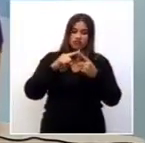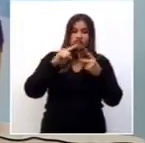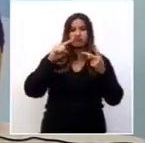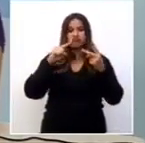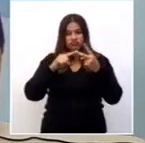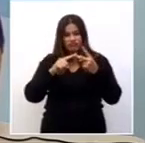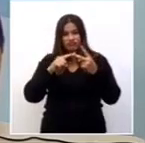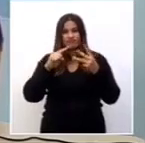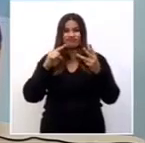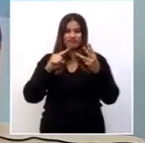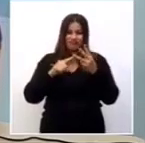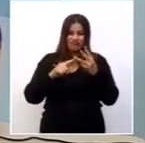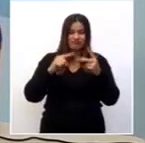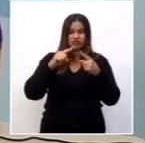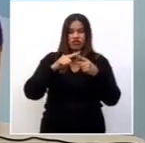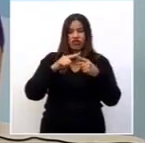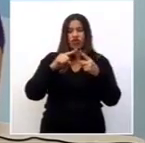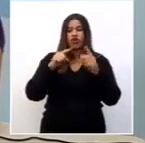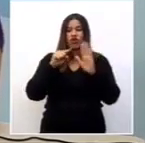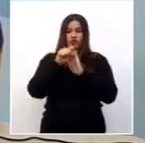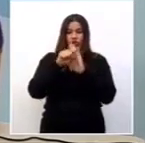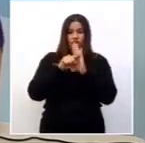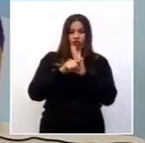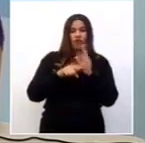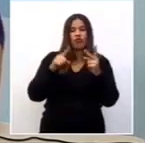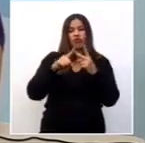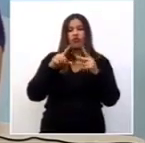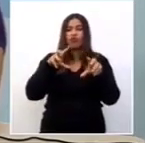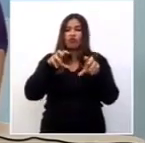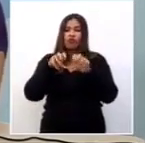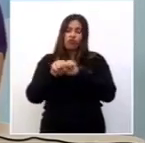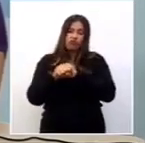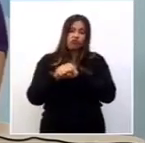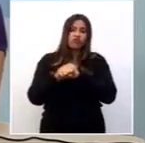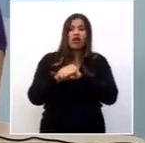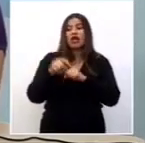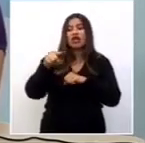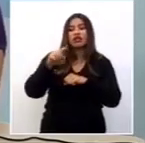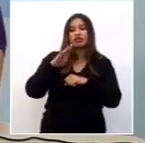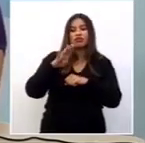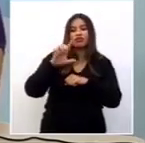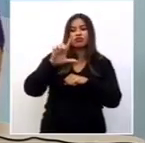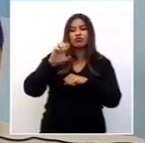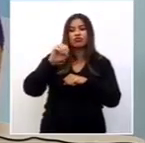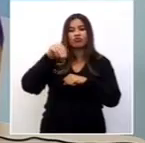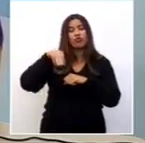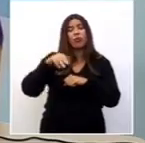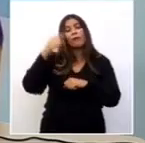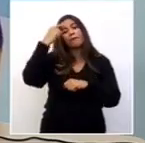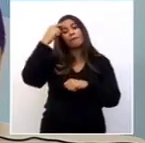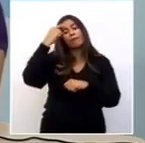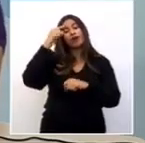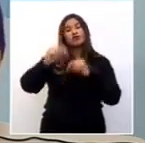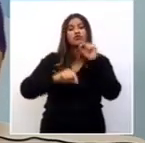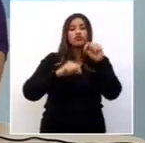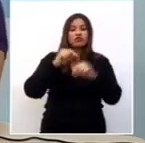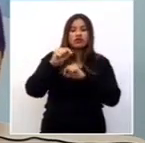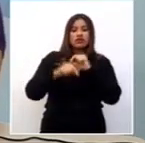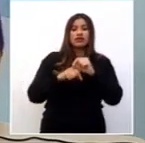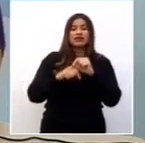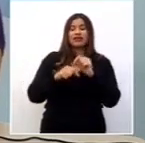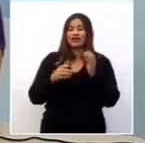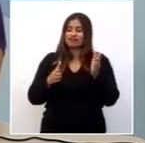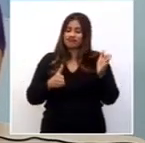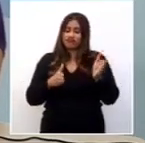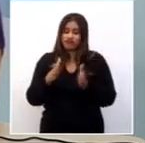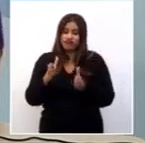avaliação formativa ou avaliação somativa, o que Bloom está pensando, na verdade, é sobre os diferentes momentos